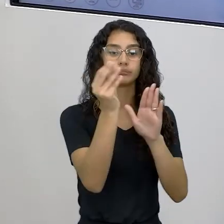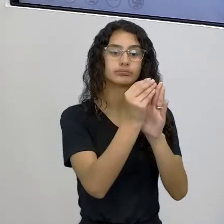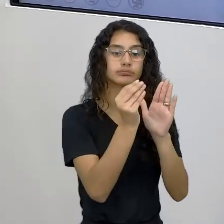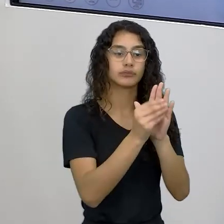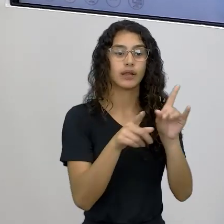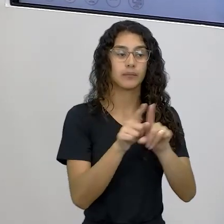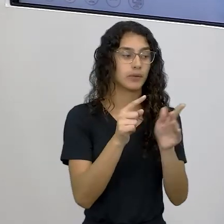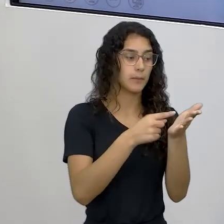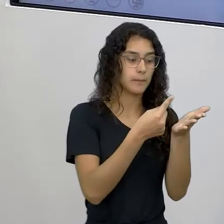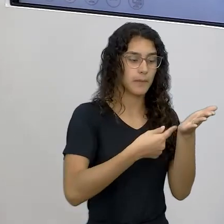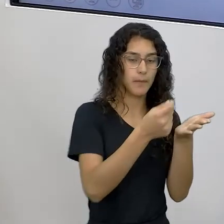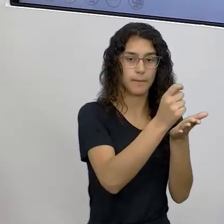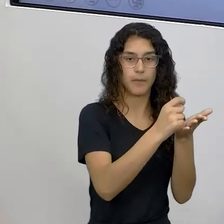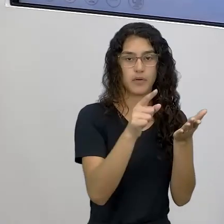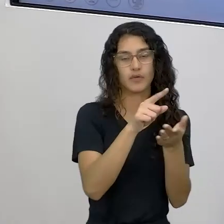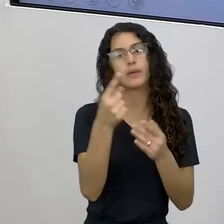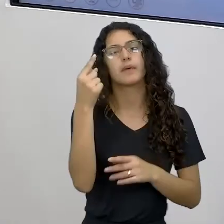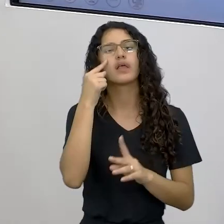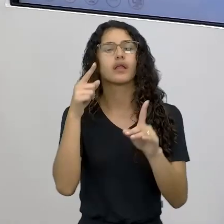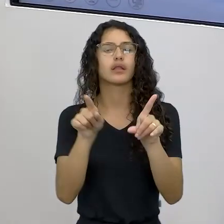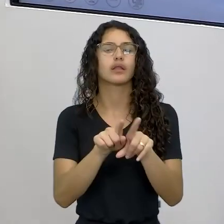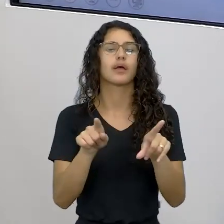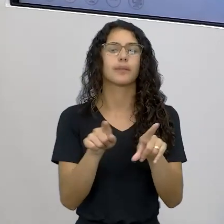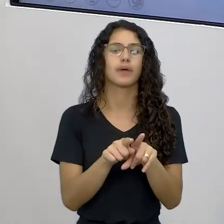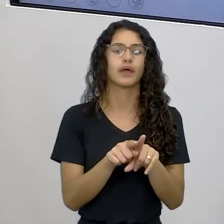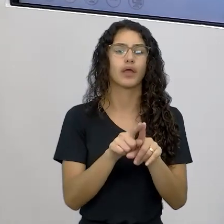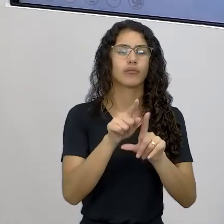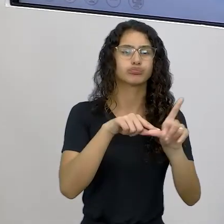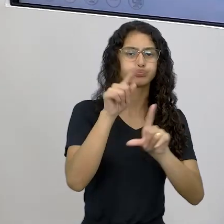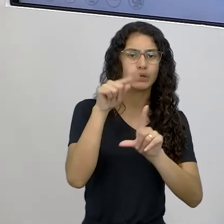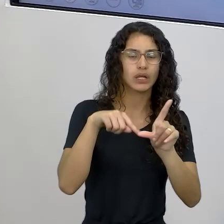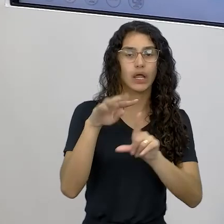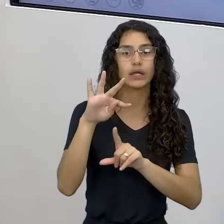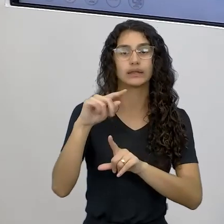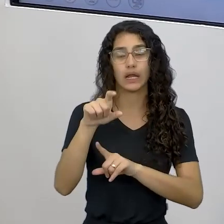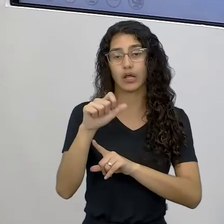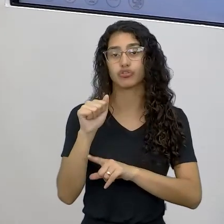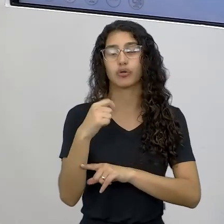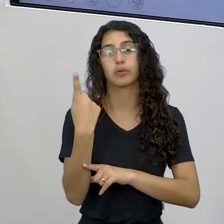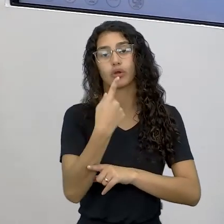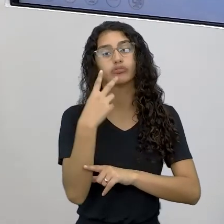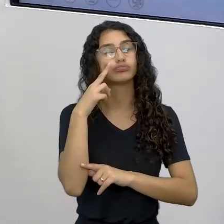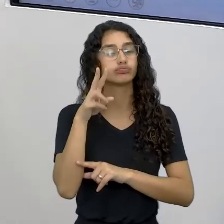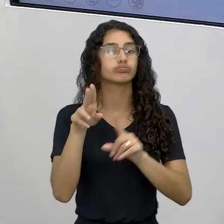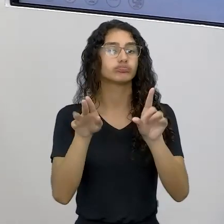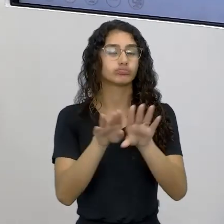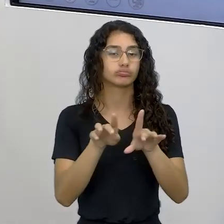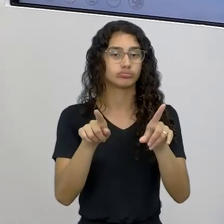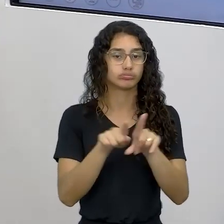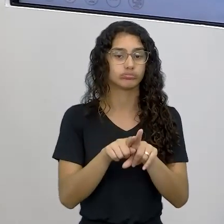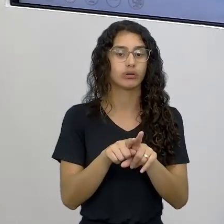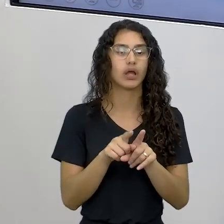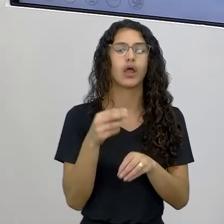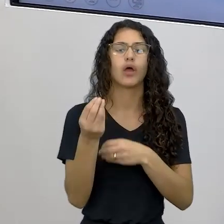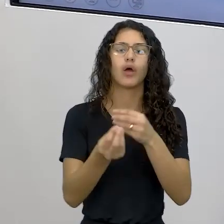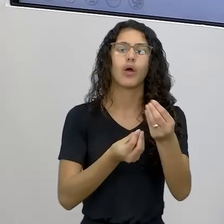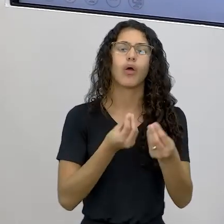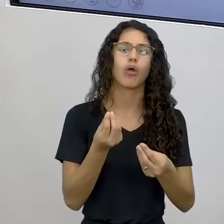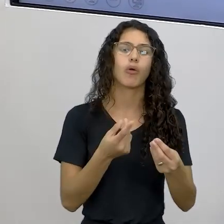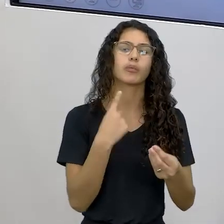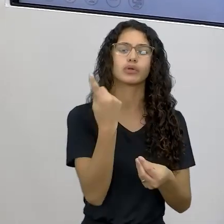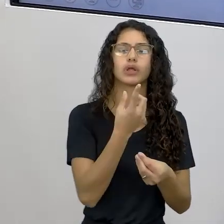diário de bordo de vocês, né? Pensando aí até em inflação, em taxa Selic, que nós já falamos hoje. Como